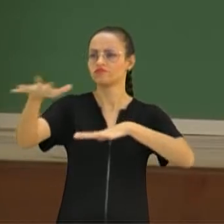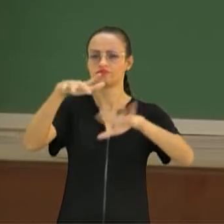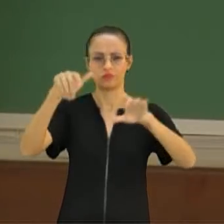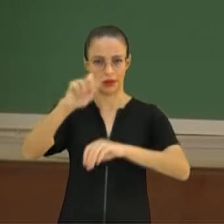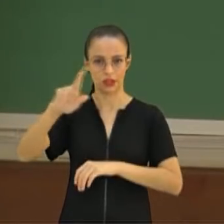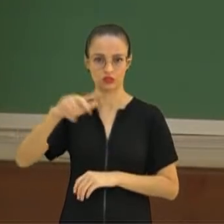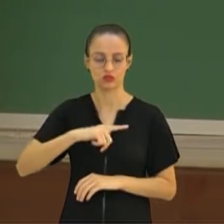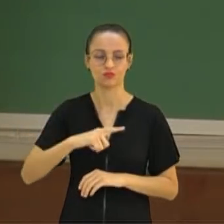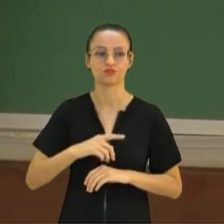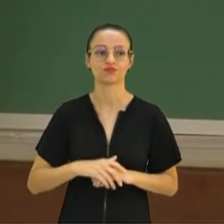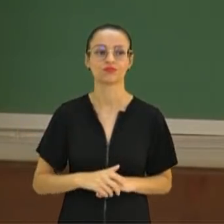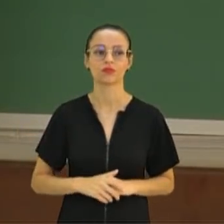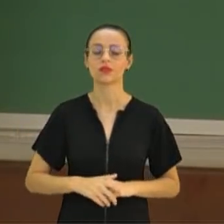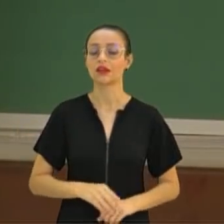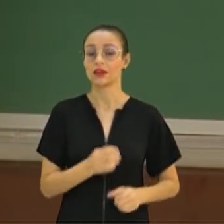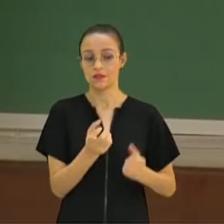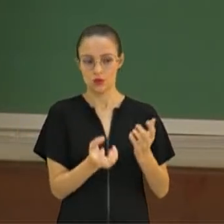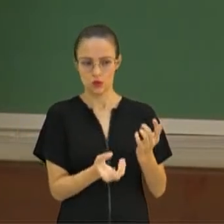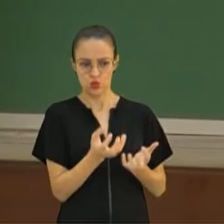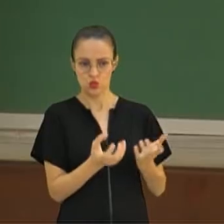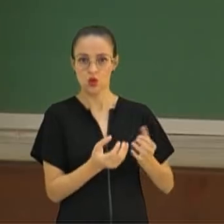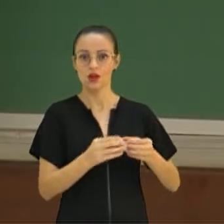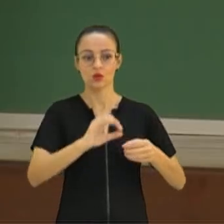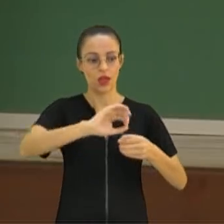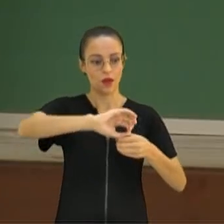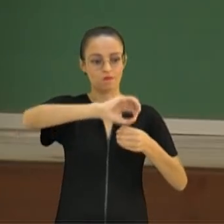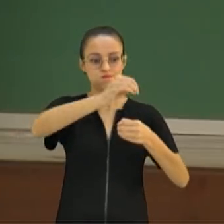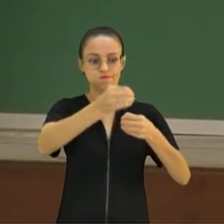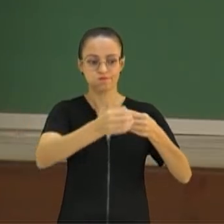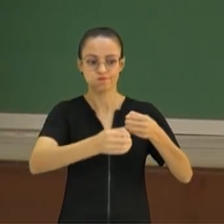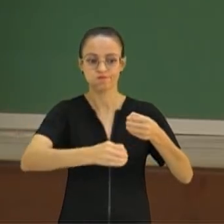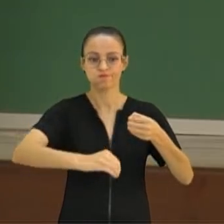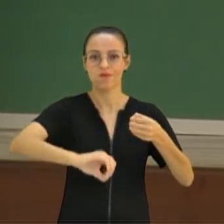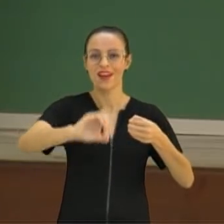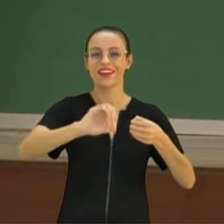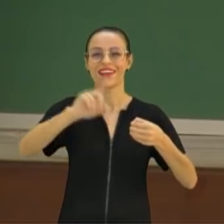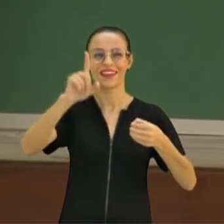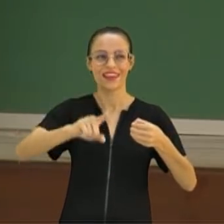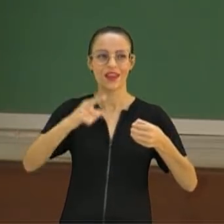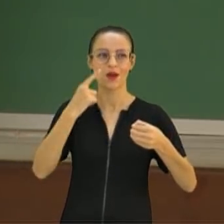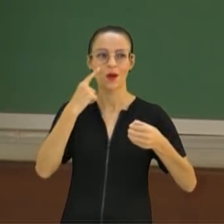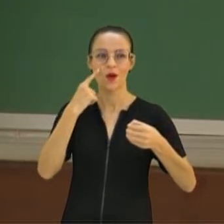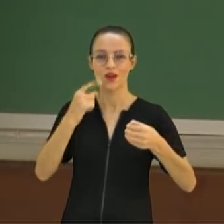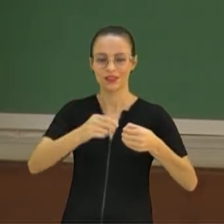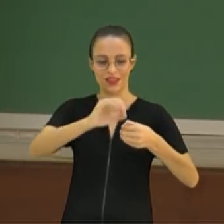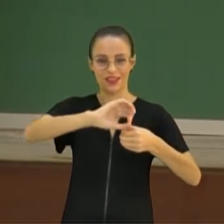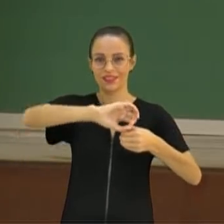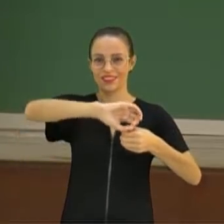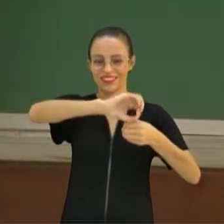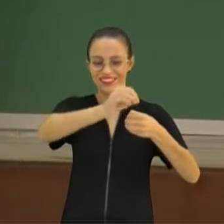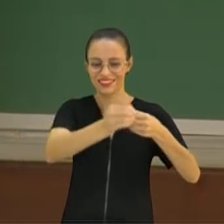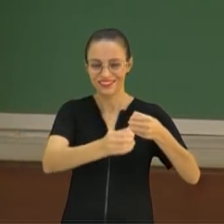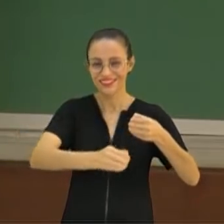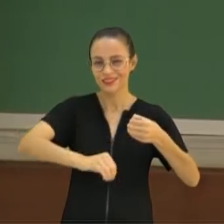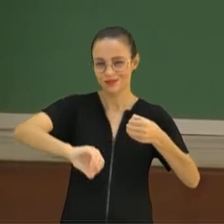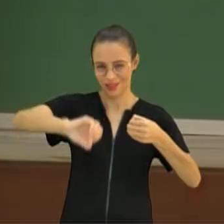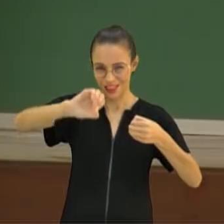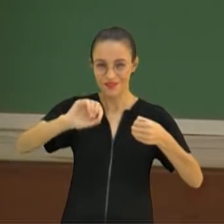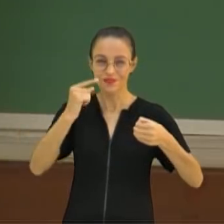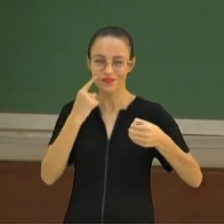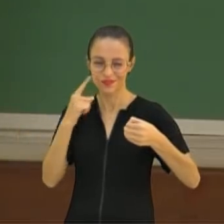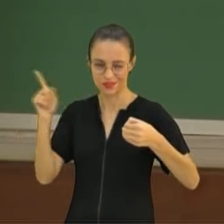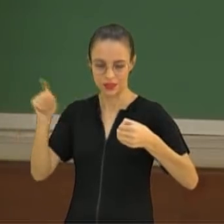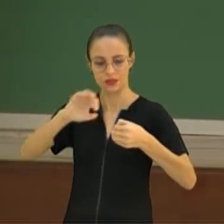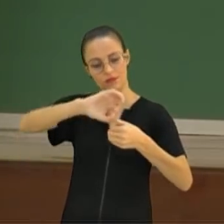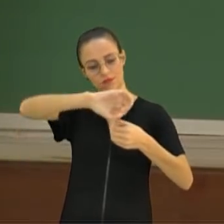mais. Após a fervura, com o pescoço de cisne íntegro, pescoço de cisne, essa curvinha, né, do tubo